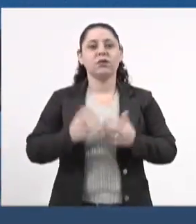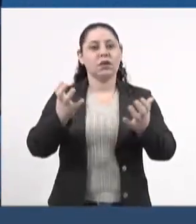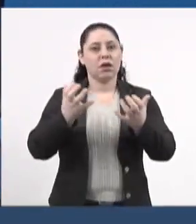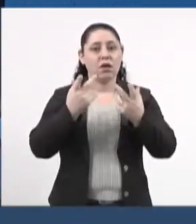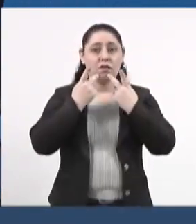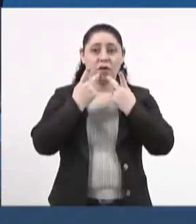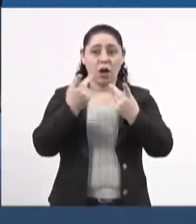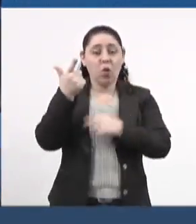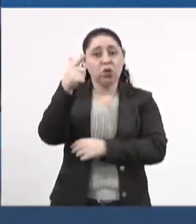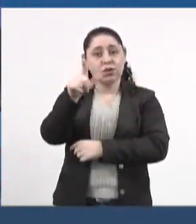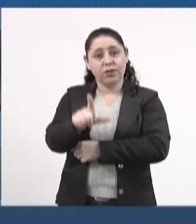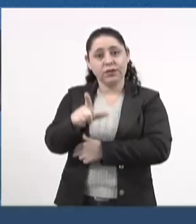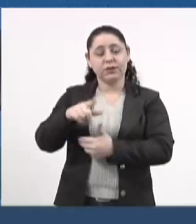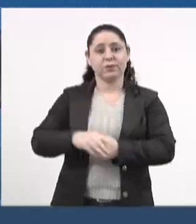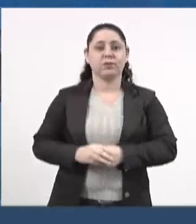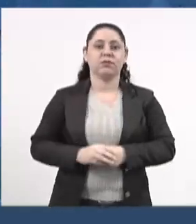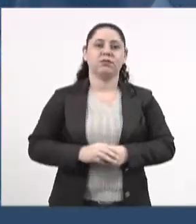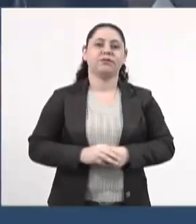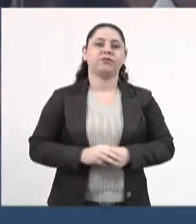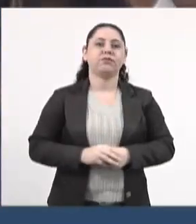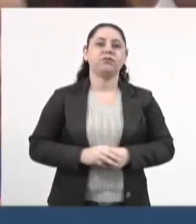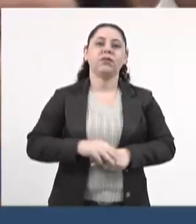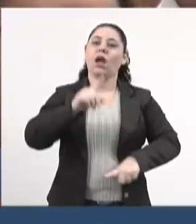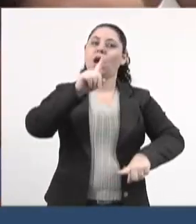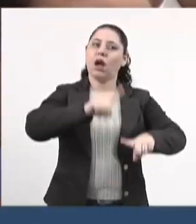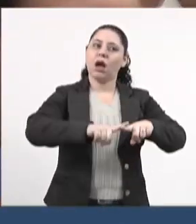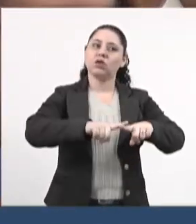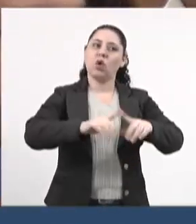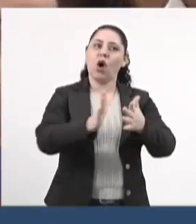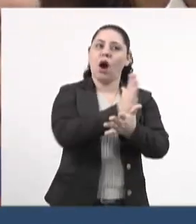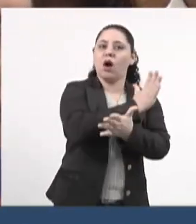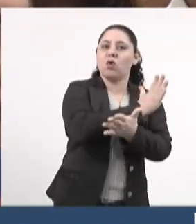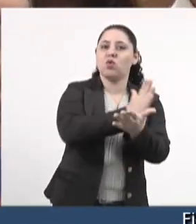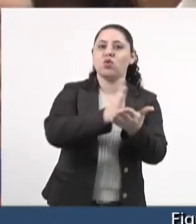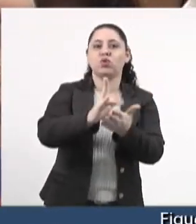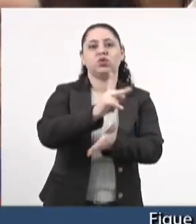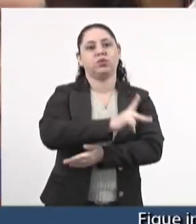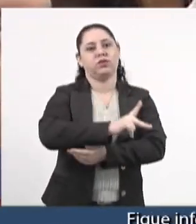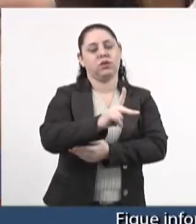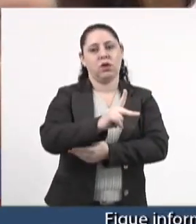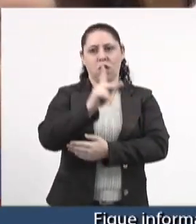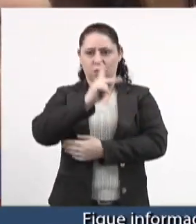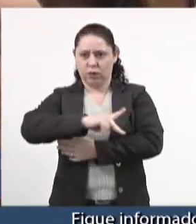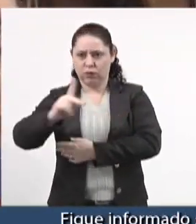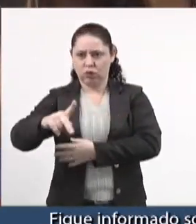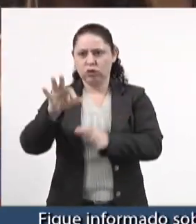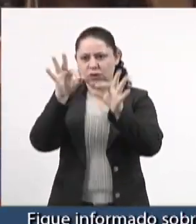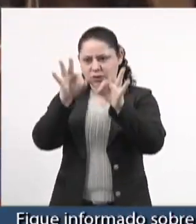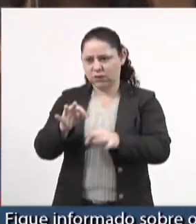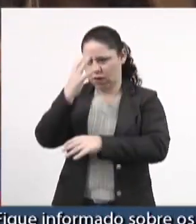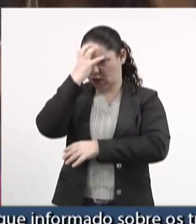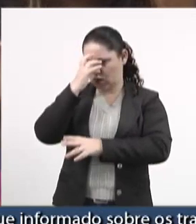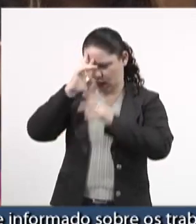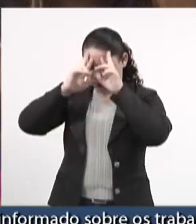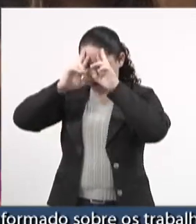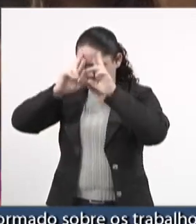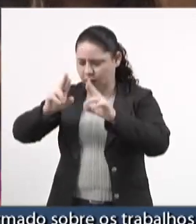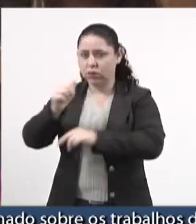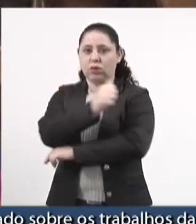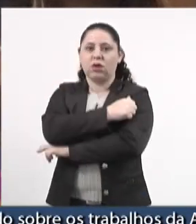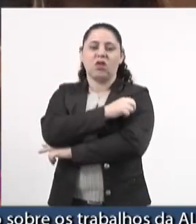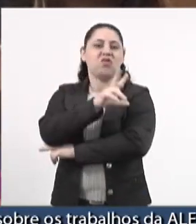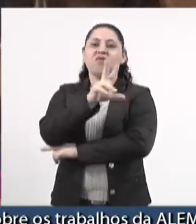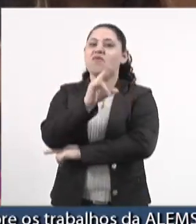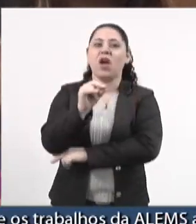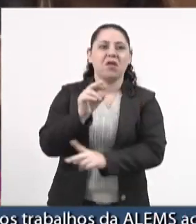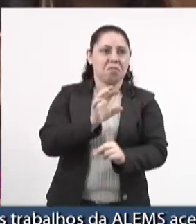dizer mais uma vez. É casos pontuais. Professor que é professor respeita o aluno. Ele não